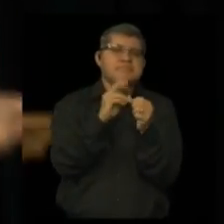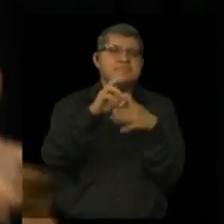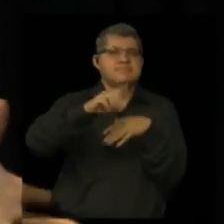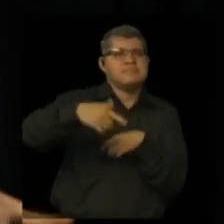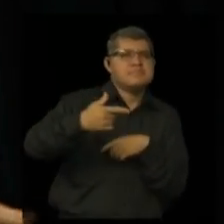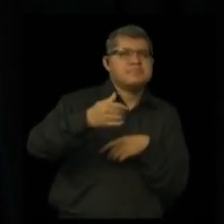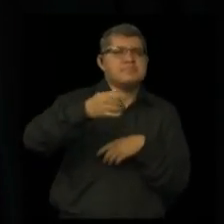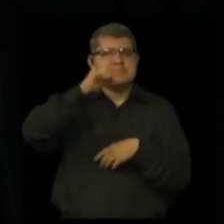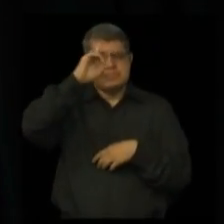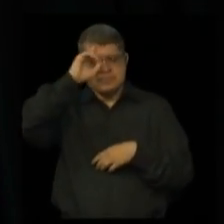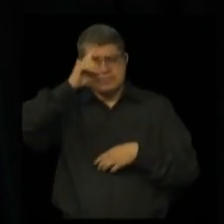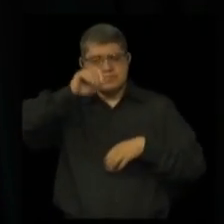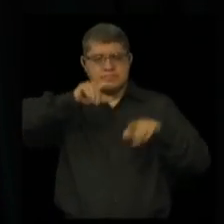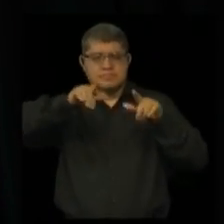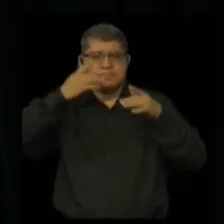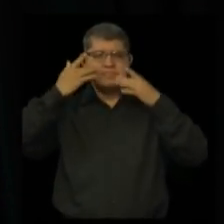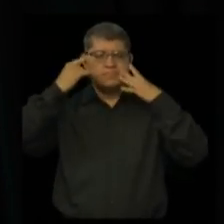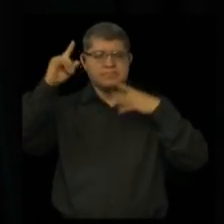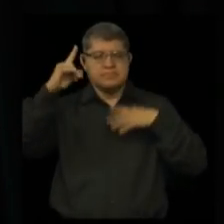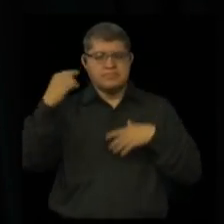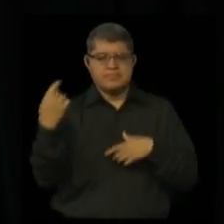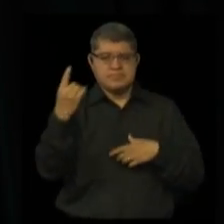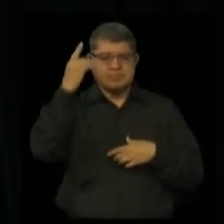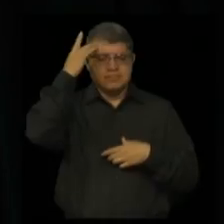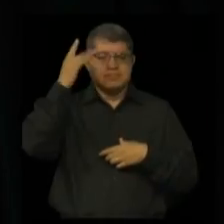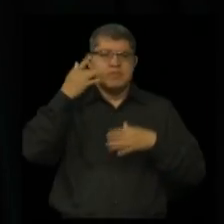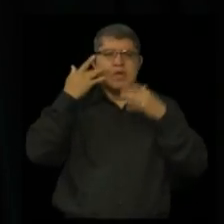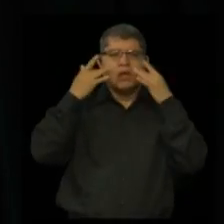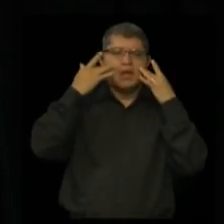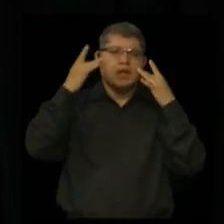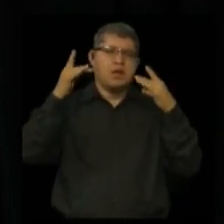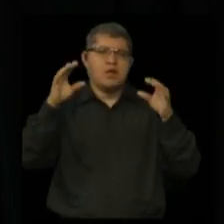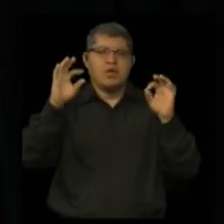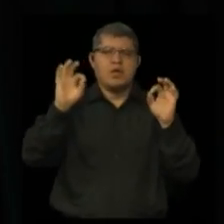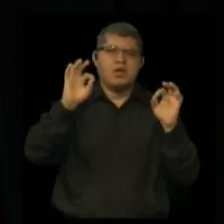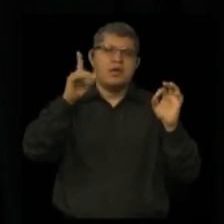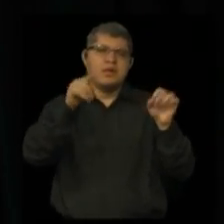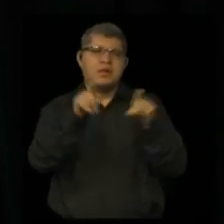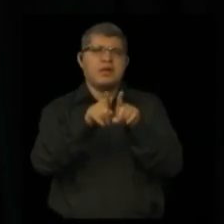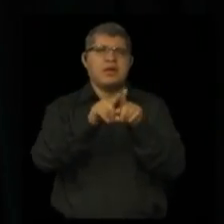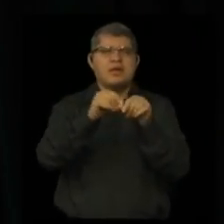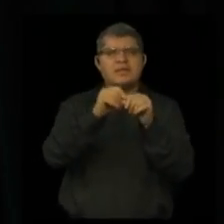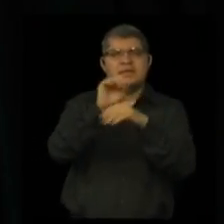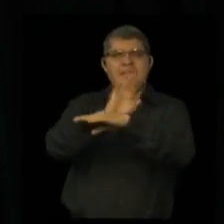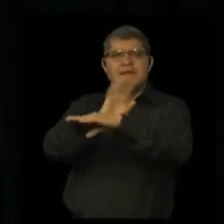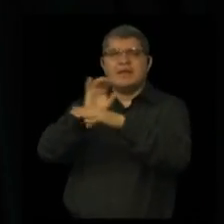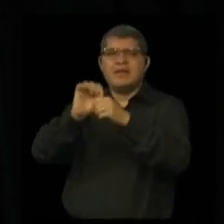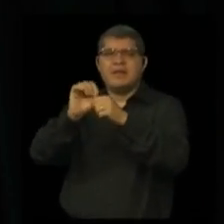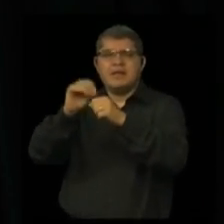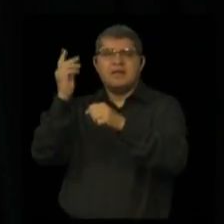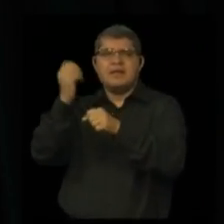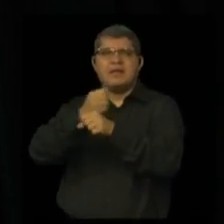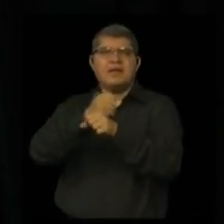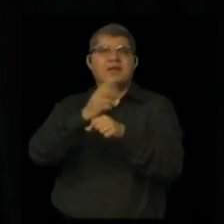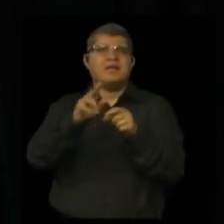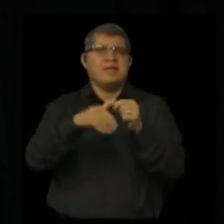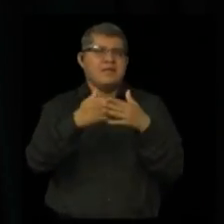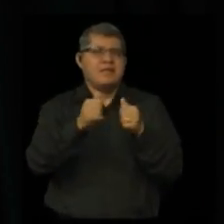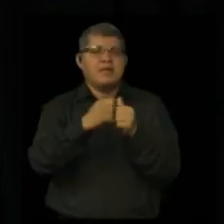depois de dirigir, atuar, com essa carreira sólida na área de teatro, né? Também de cinema, que você já produziu